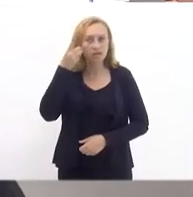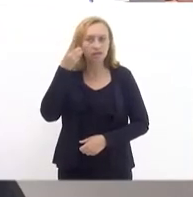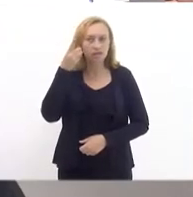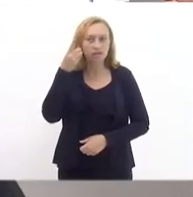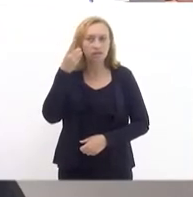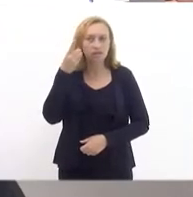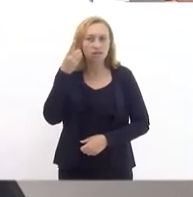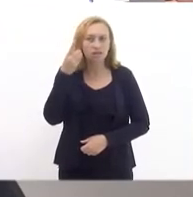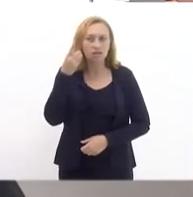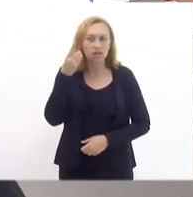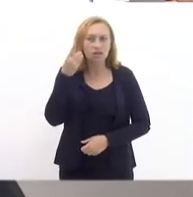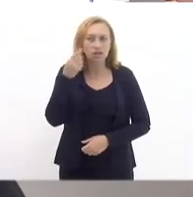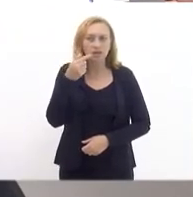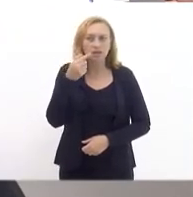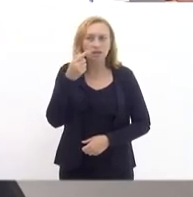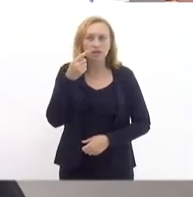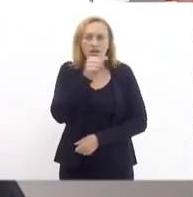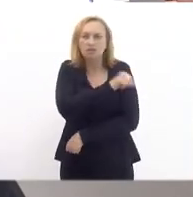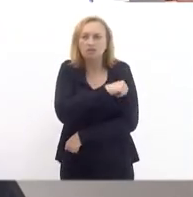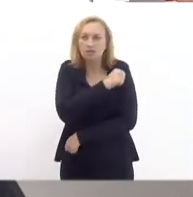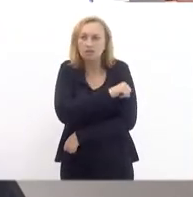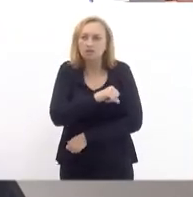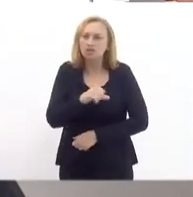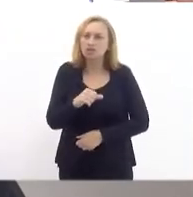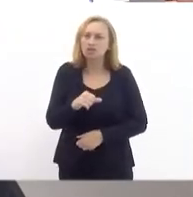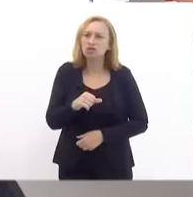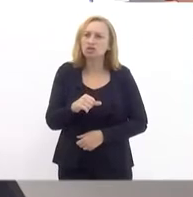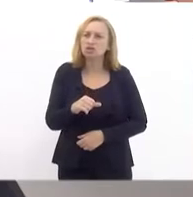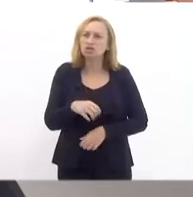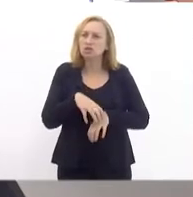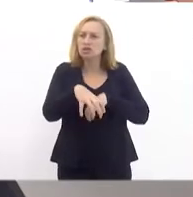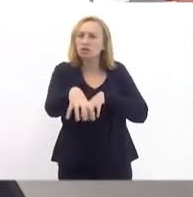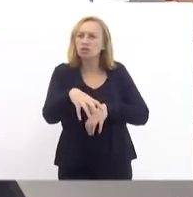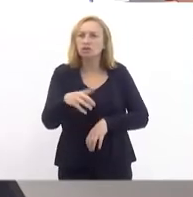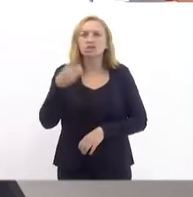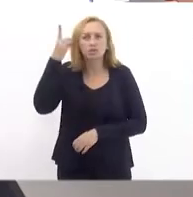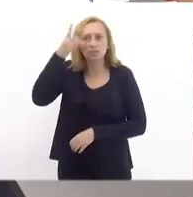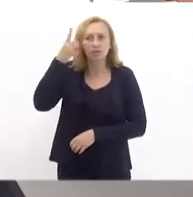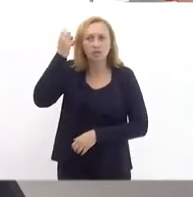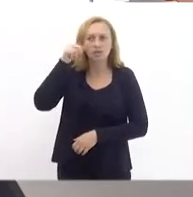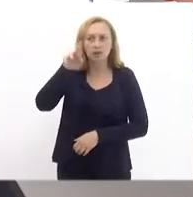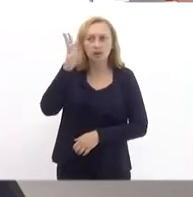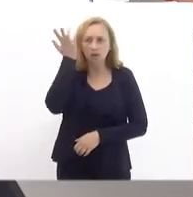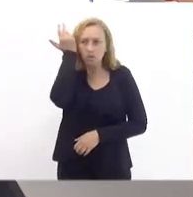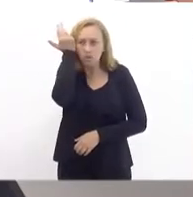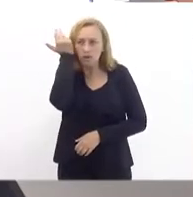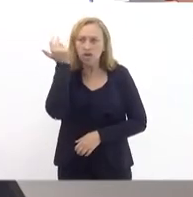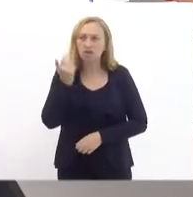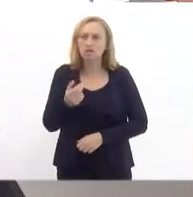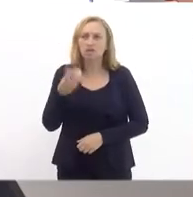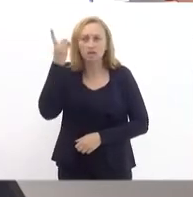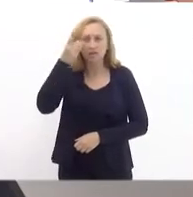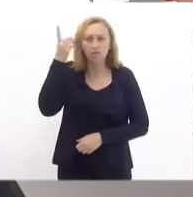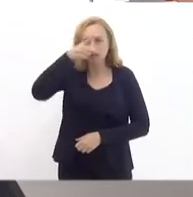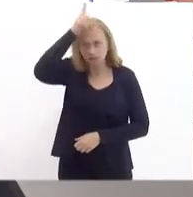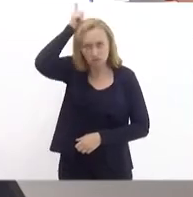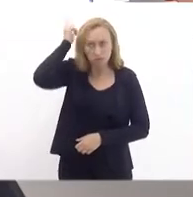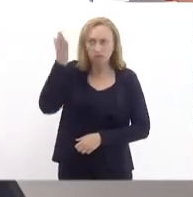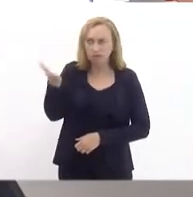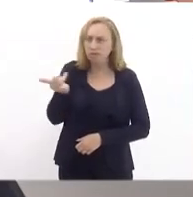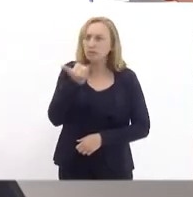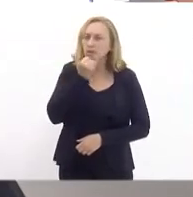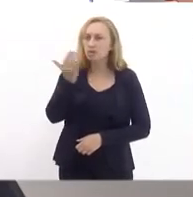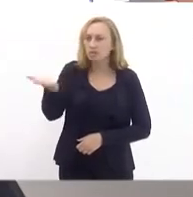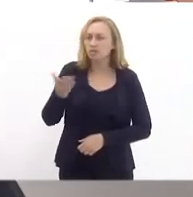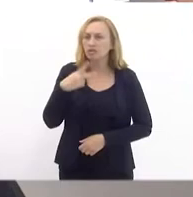que a Marta, a enfermeira Regiane está ainda remotamente, e o deputado Eliomar Coelho também vai usar a palavra. Luiz Paulo, perdão, com você a